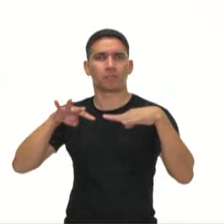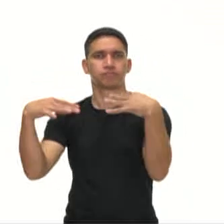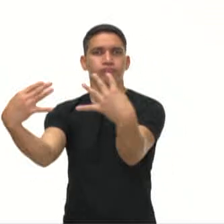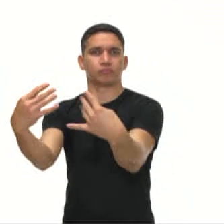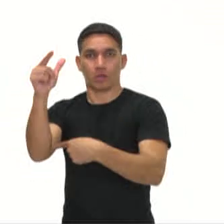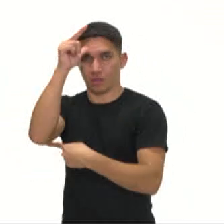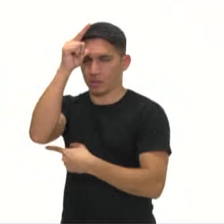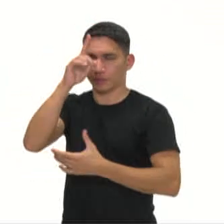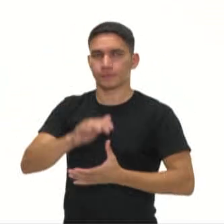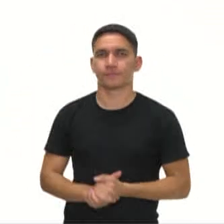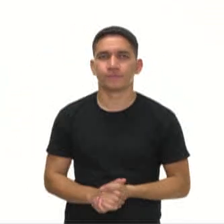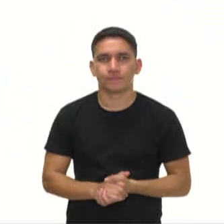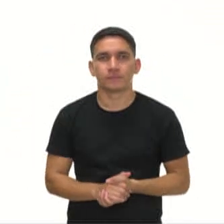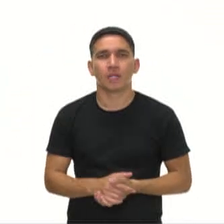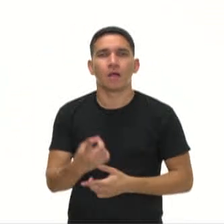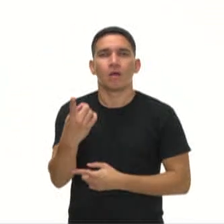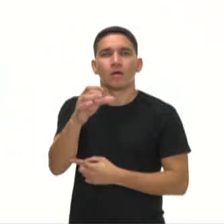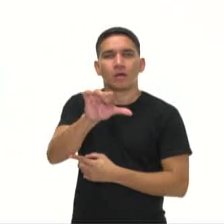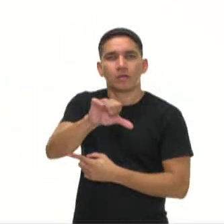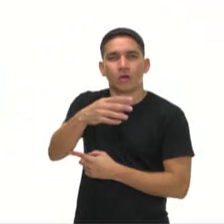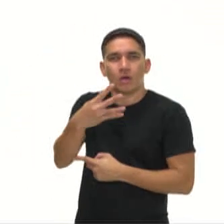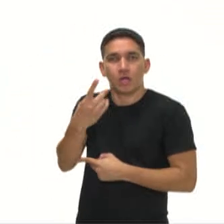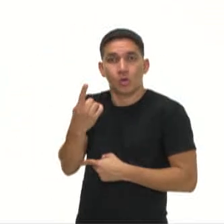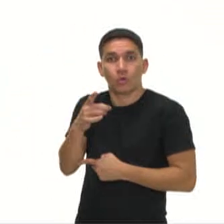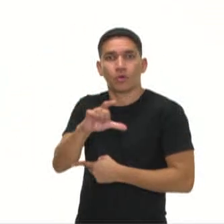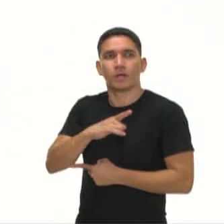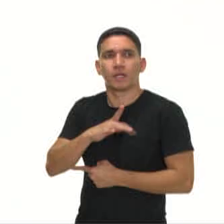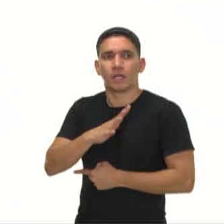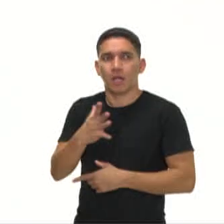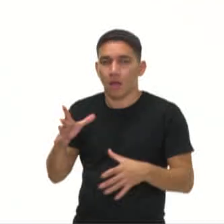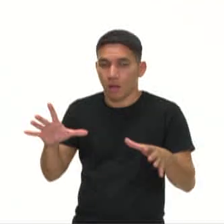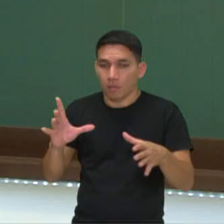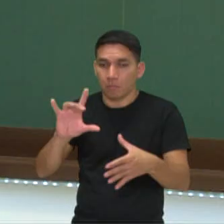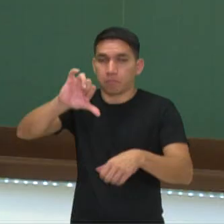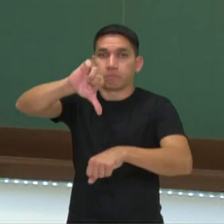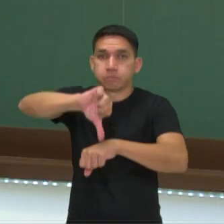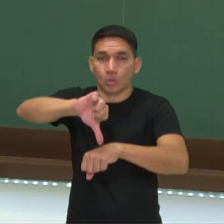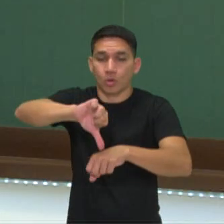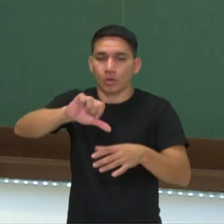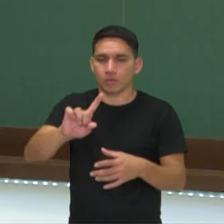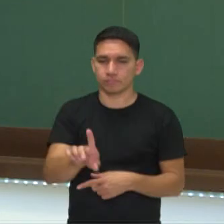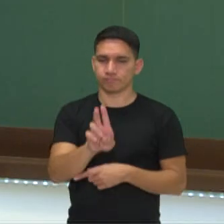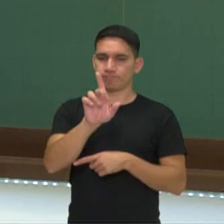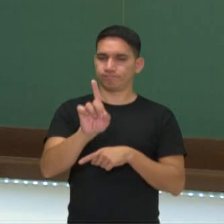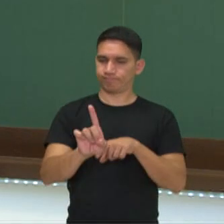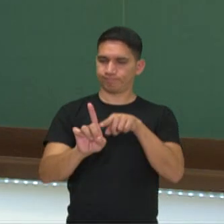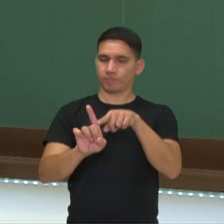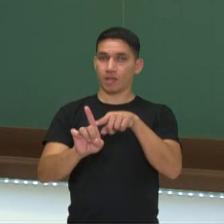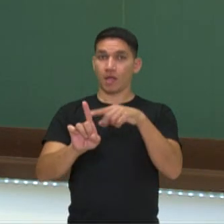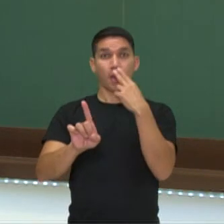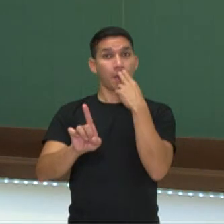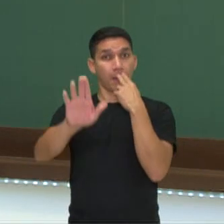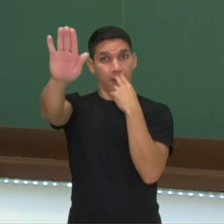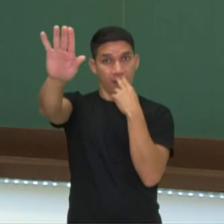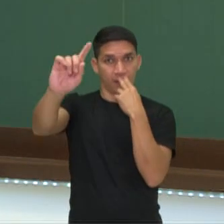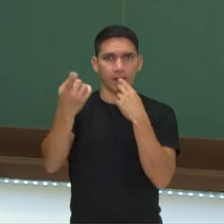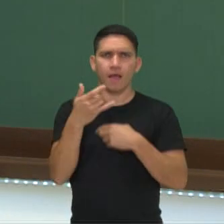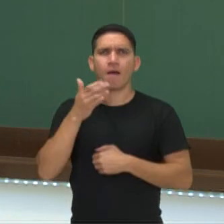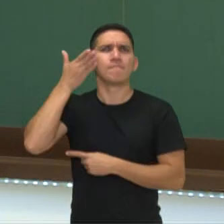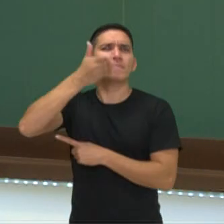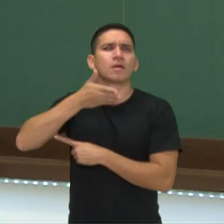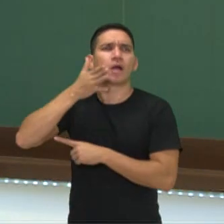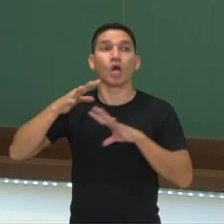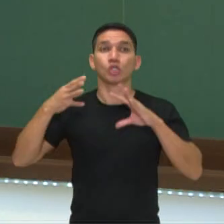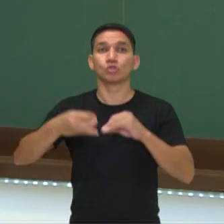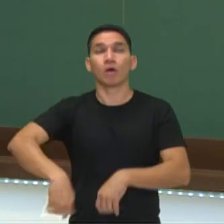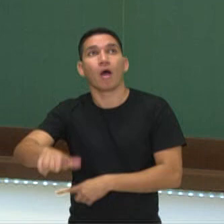alemão, em 1941, onde você tem centralizada a figura do Hitler, e você tem, então, ele fazendo o discurso e